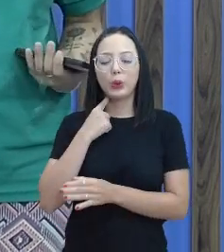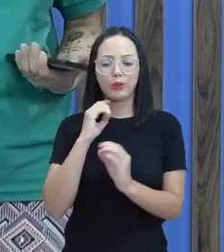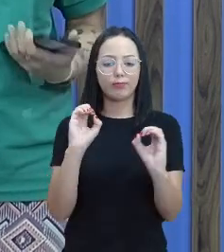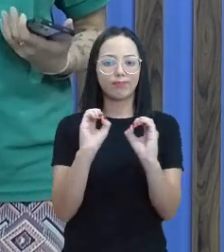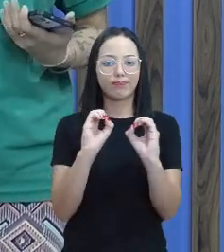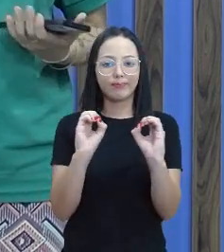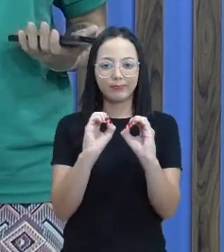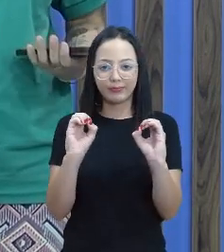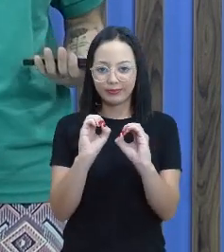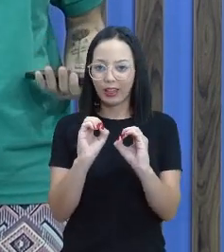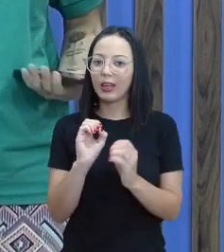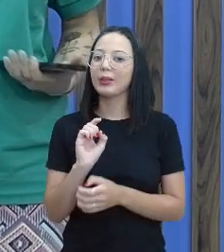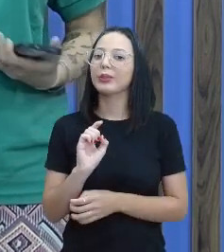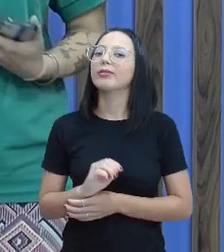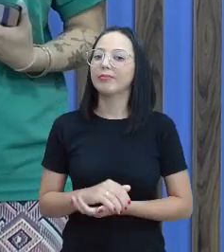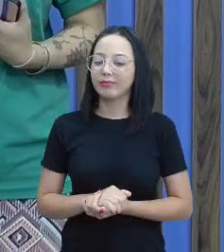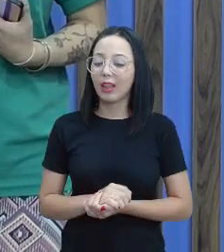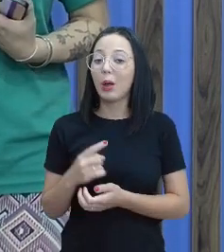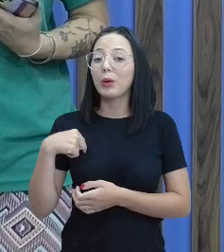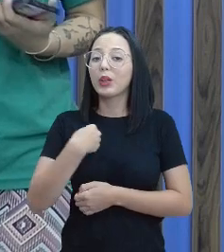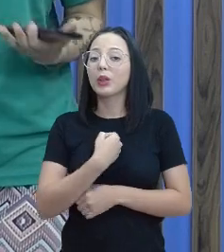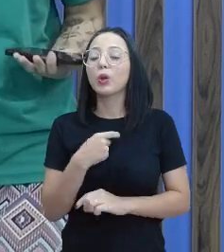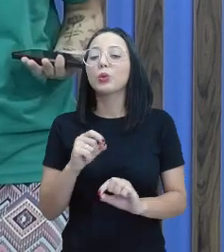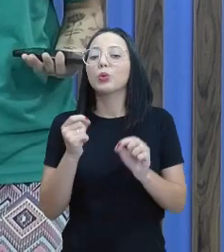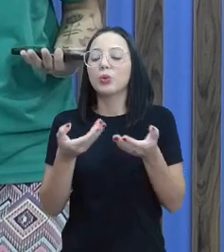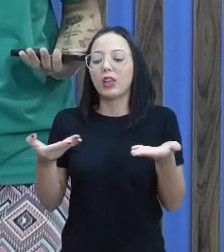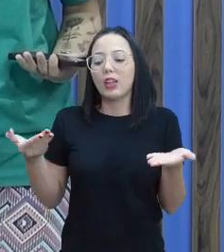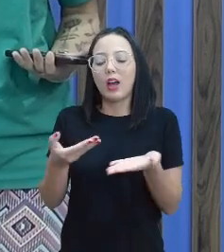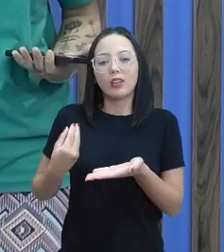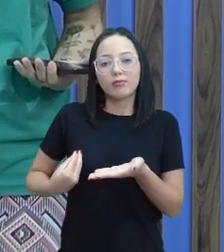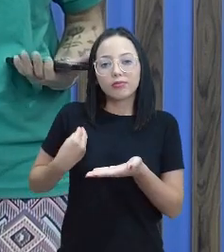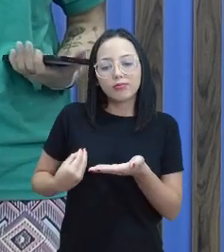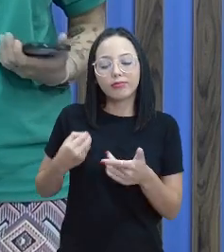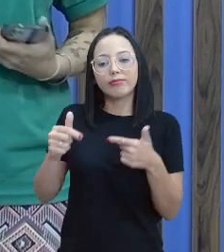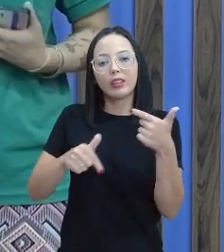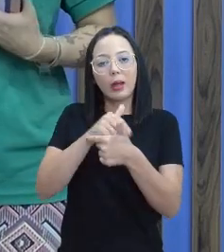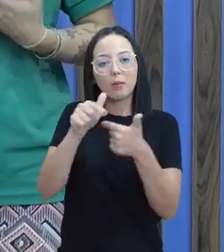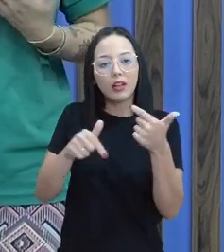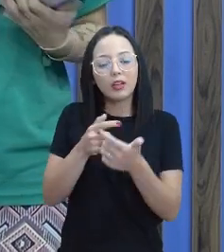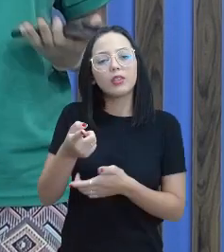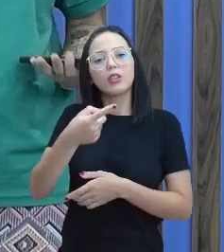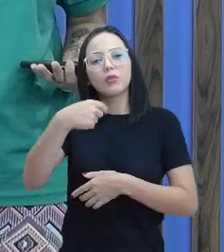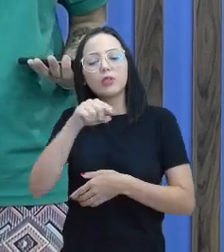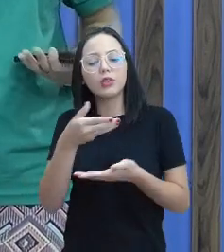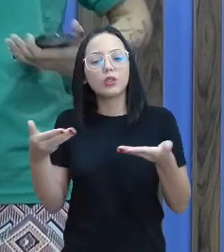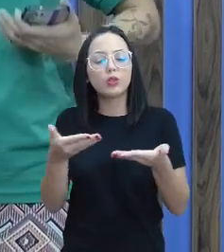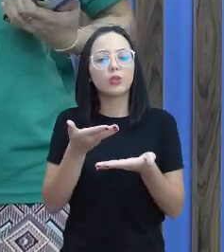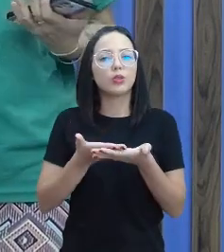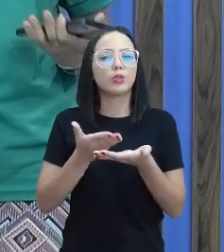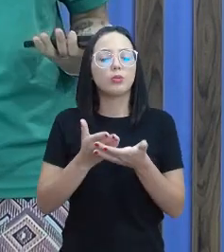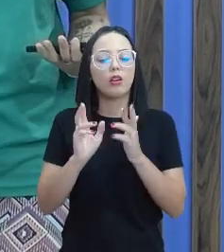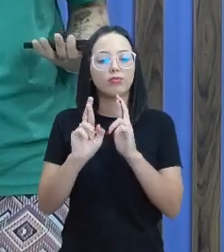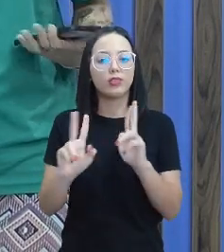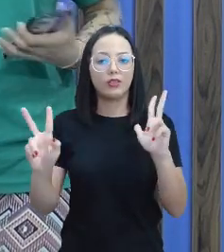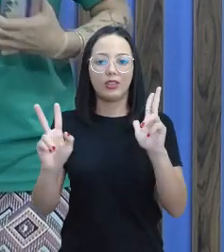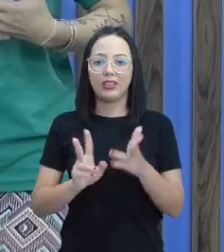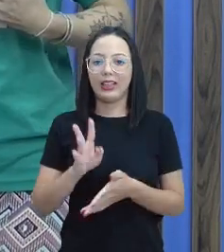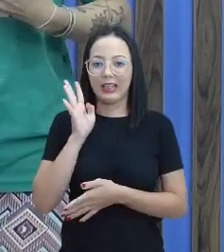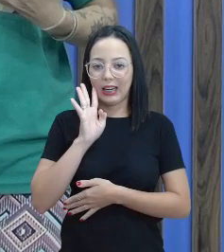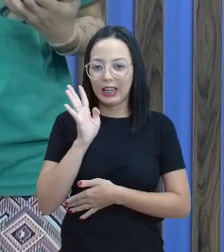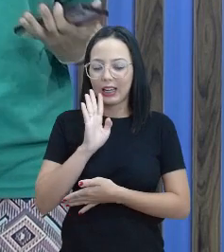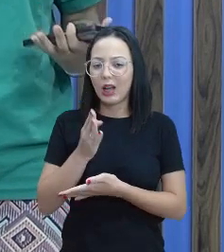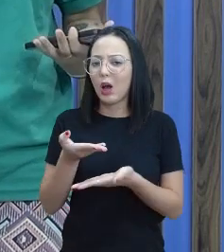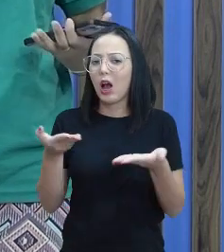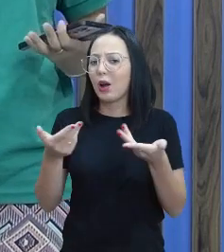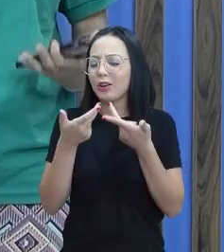zero, né? Semana lixo zero, que a gente está aqui trabalhando, e aí vocês vão ter hoje uma aula bem diferenciada. A gente vai ser